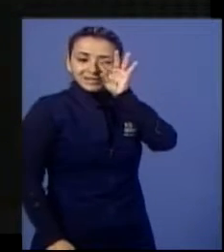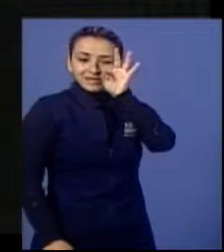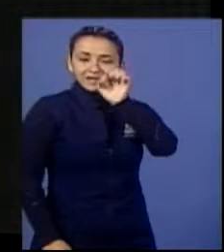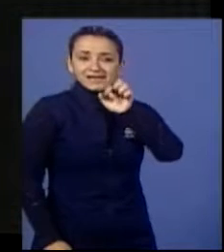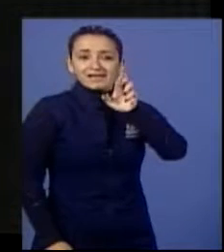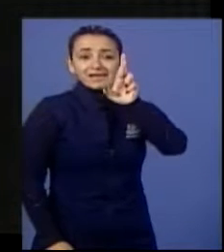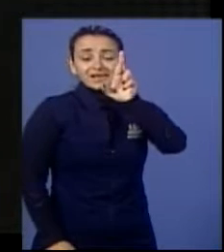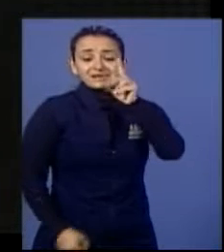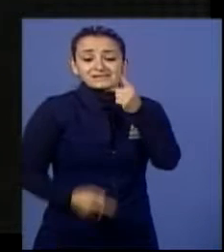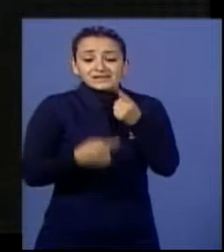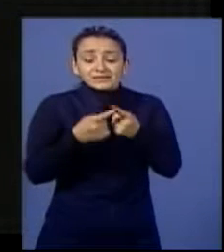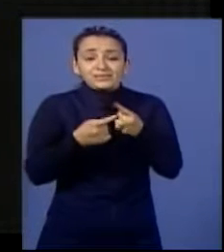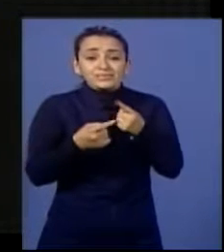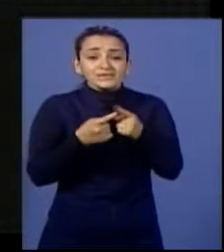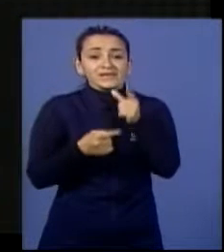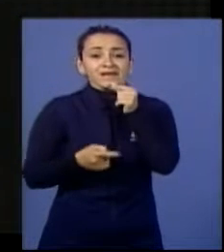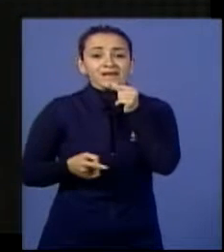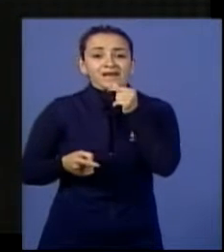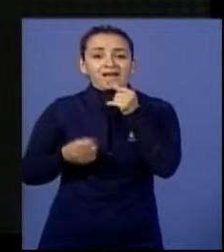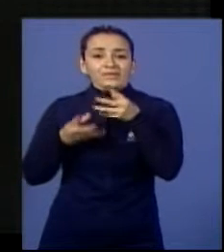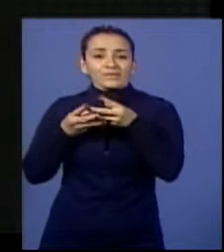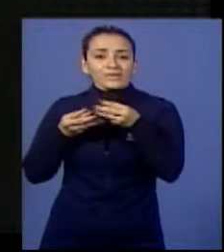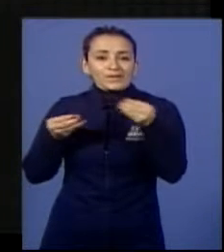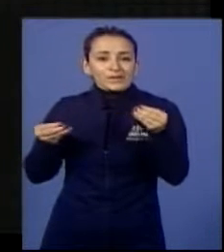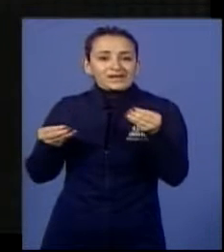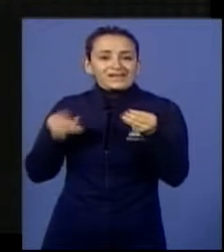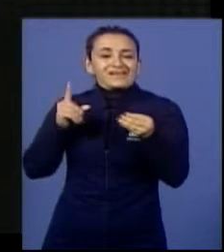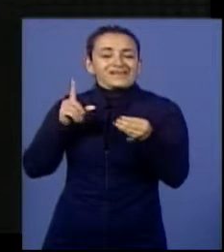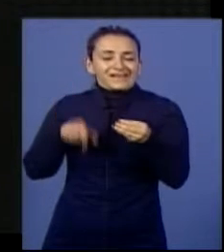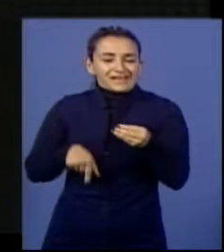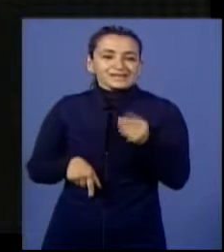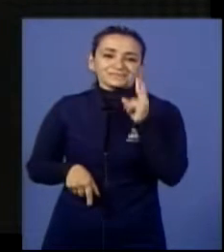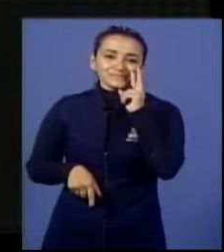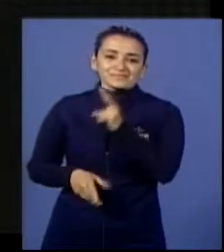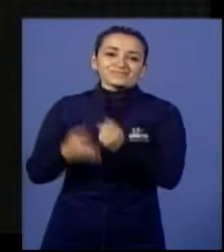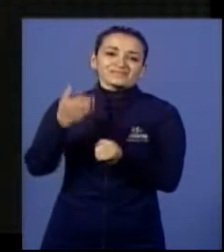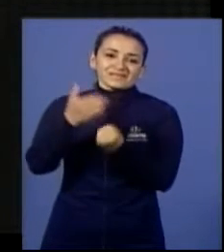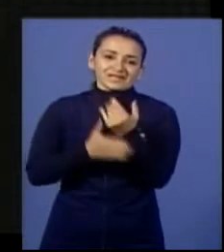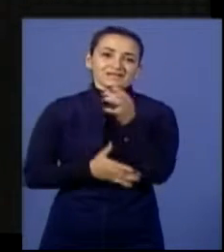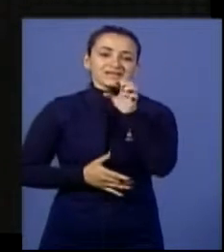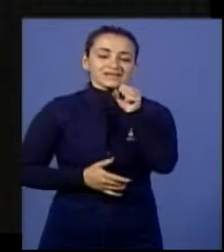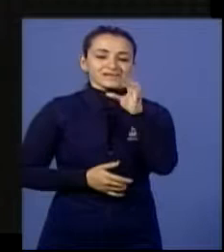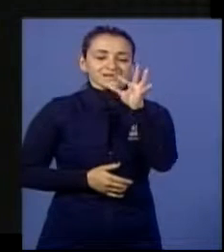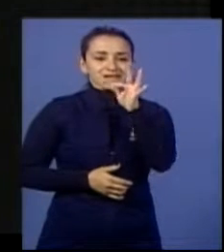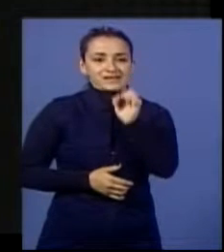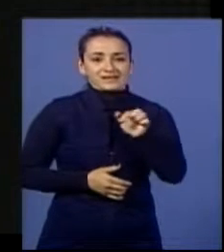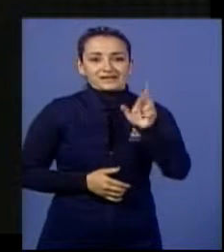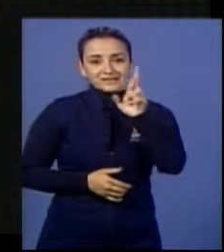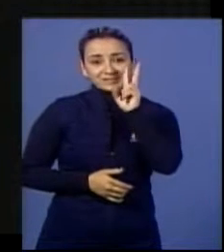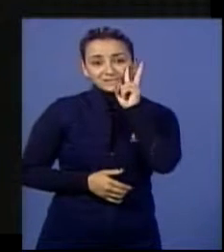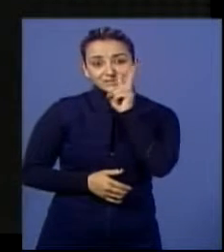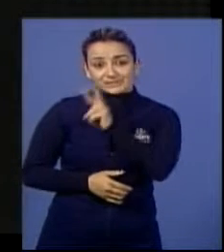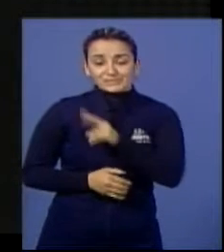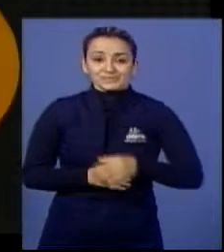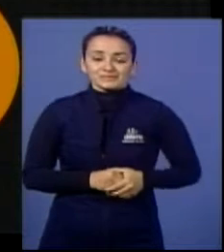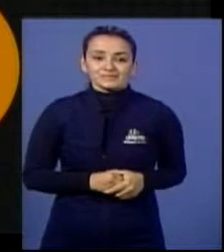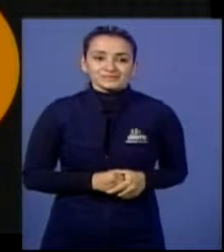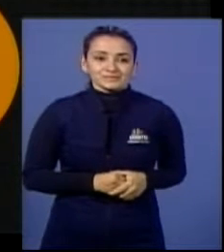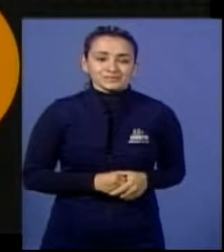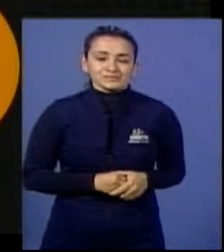da água. Então, eu mostrei aqui a saída da água. Então, forma éster? Sim, forma éster. Então vamos fazer o seguinte, vamos observar uma